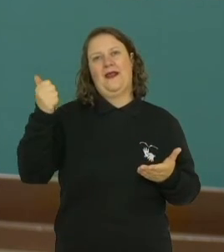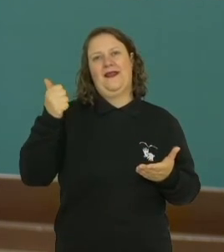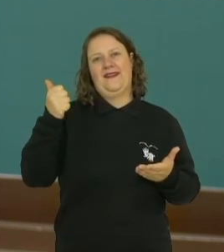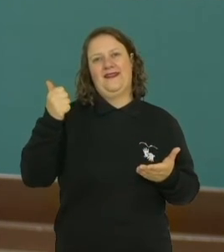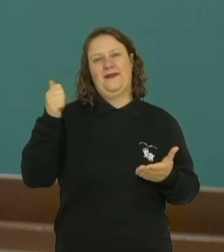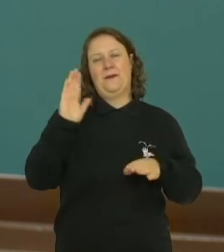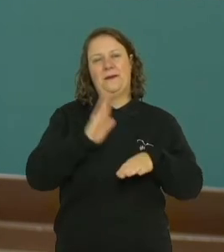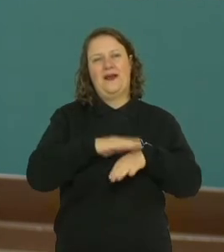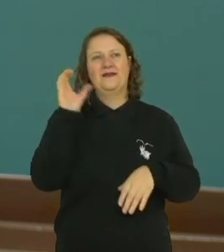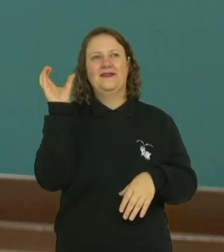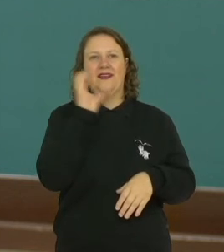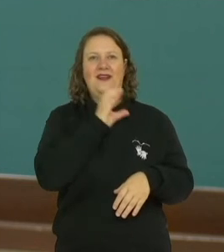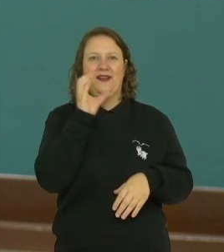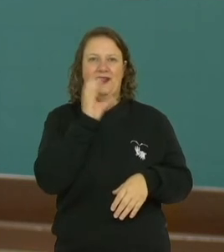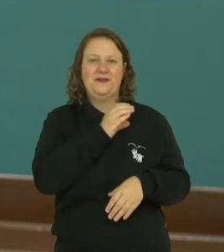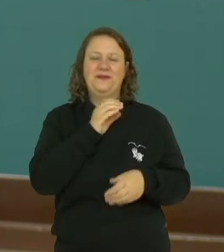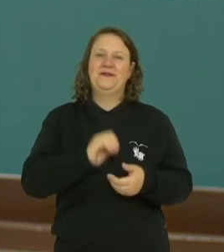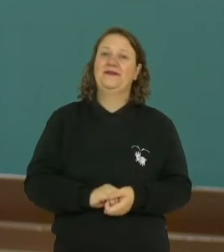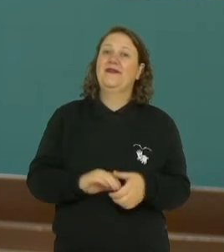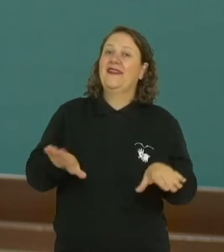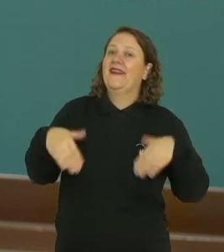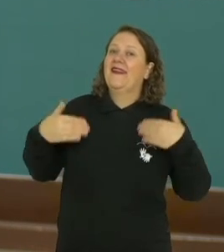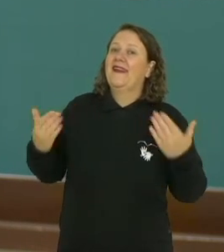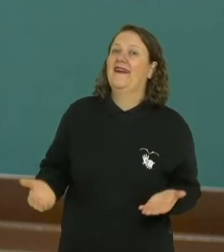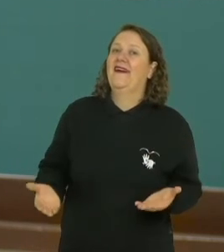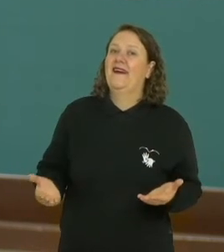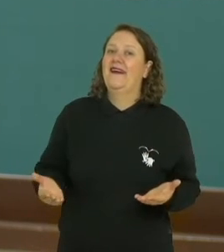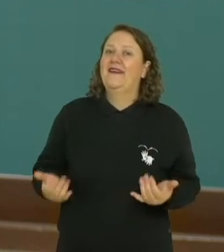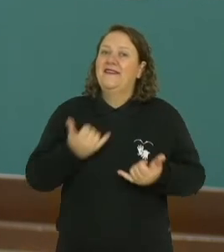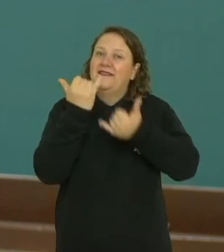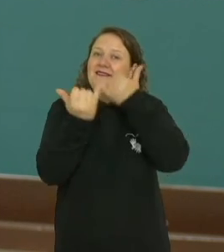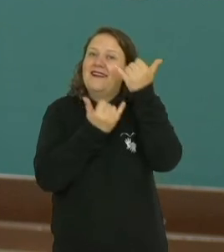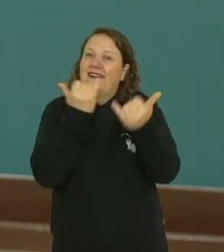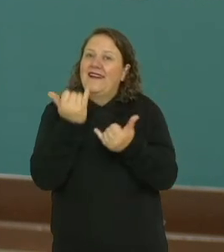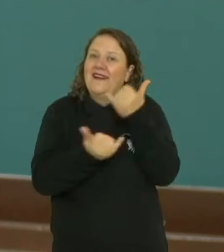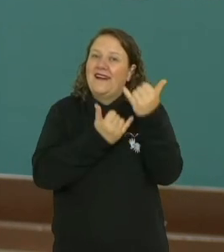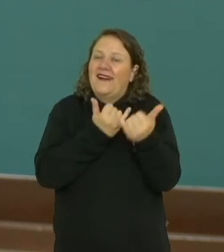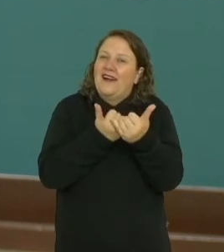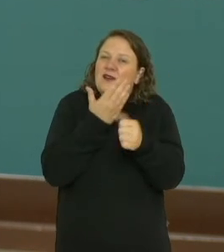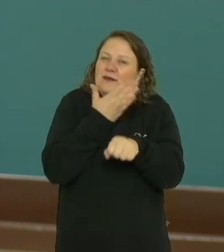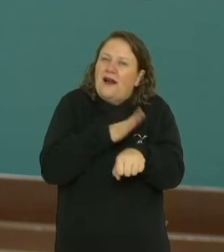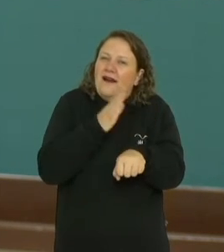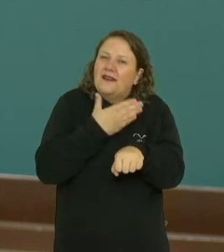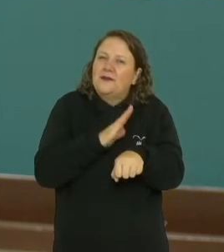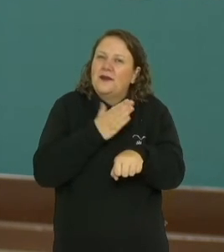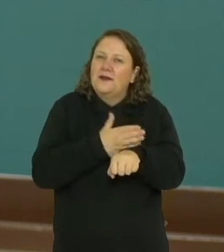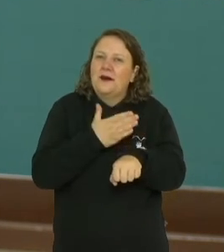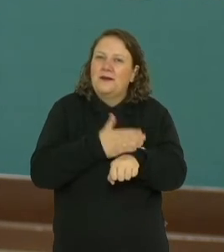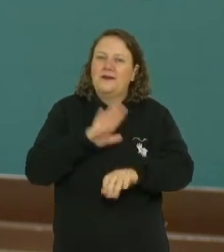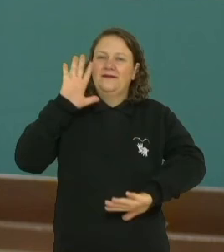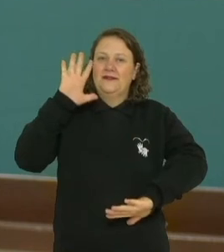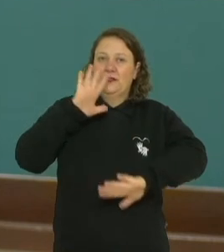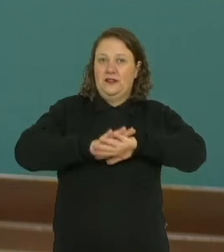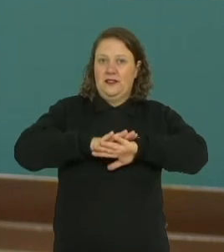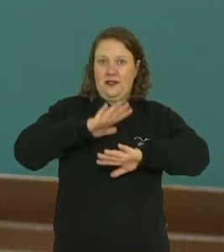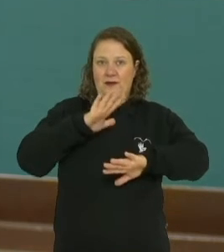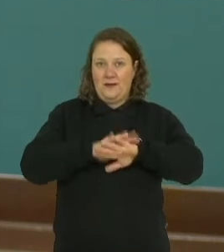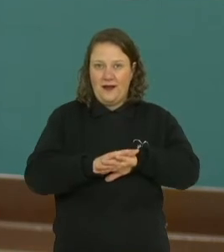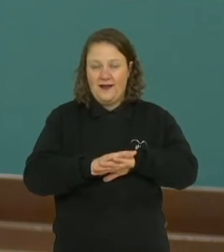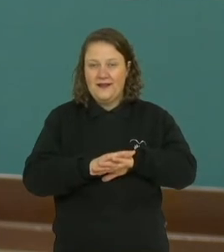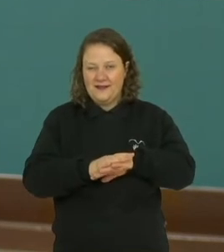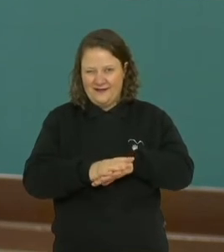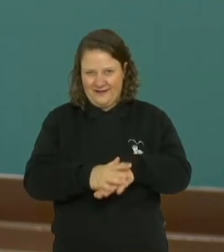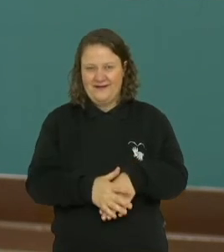mais rápido. E agora, vamos jogar um pouquinho? Vamos praticar aí o nosso conhecimento